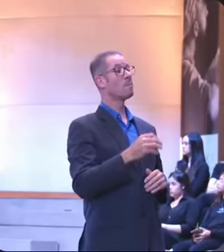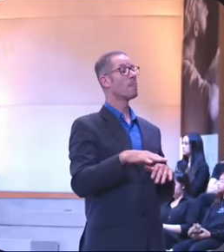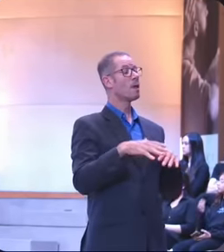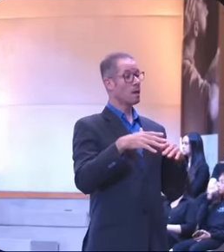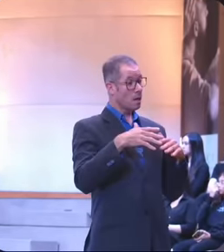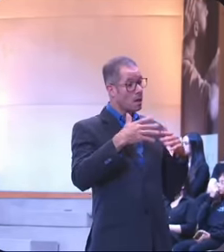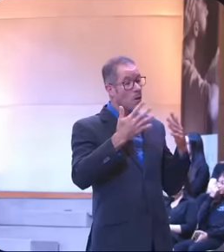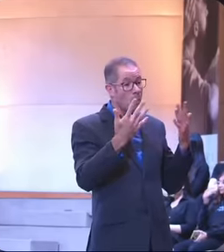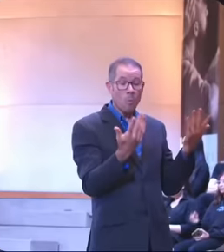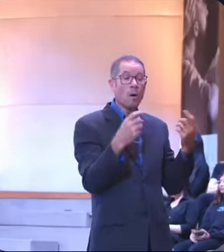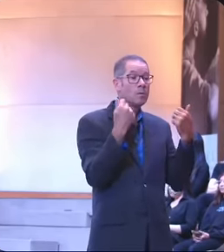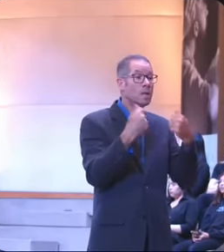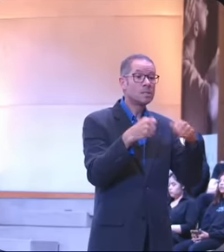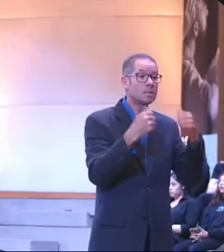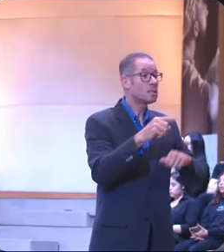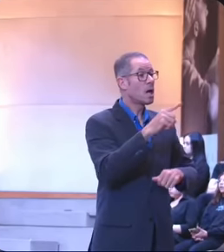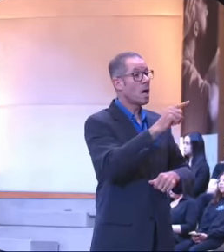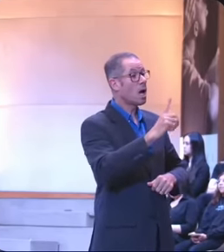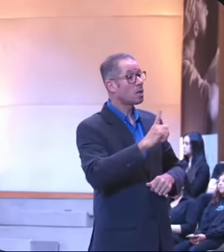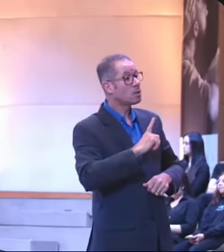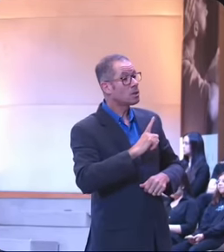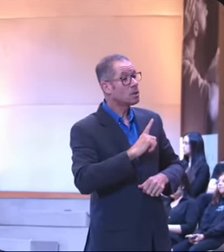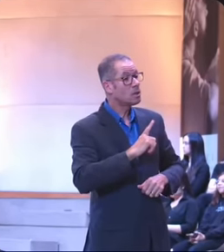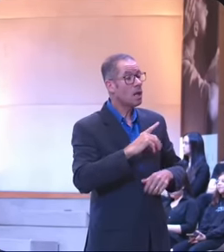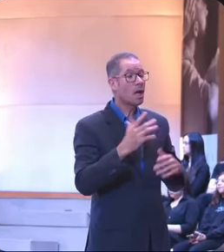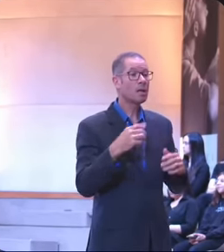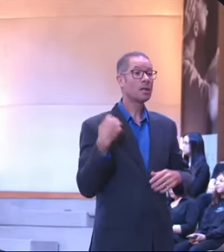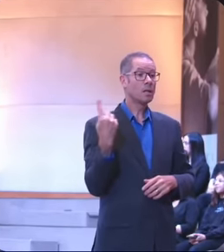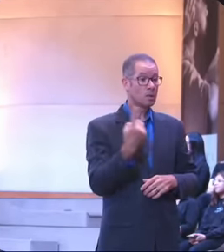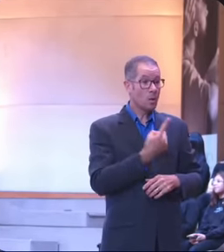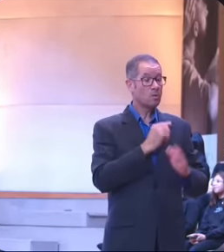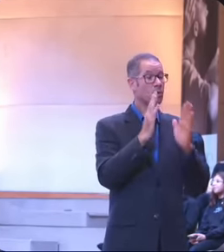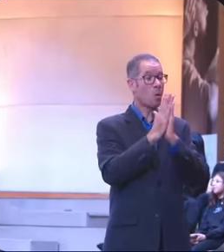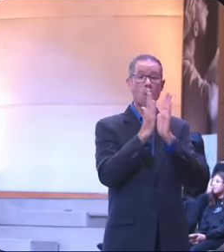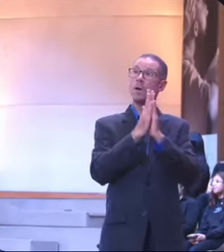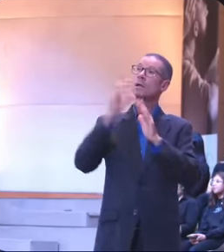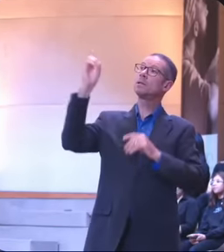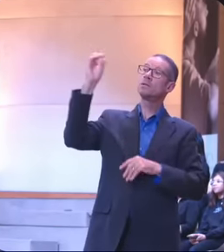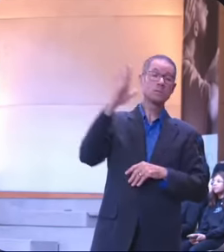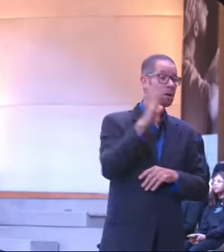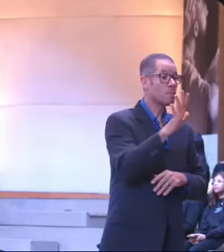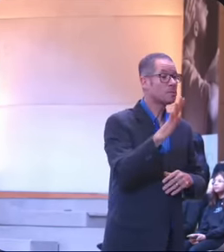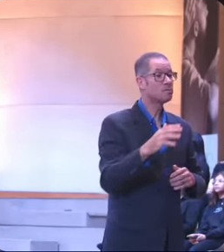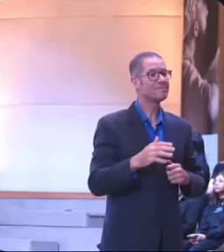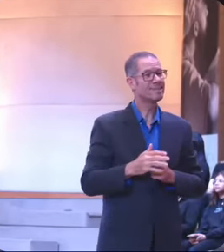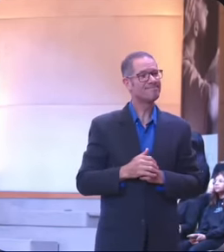a necessidade que você tem? Porque nós vamos orar e Deus vai te abençoar.